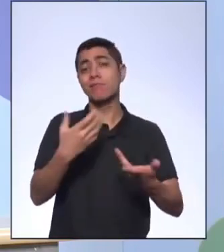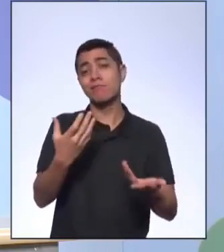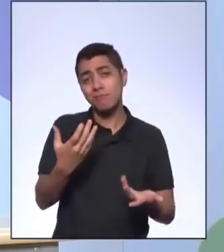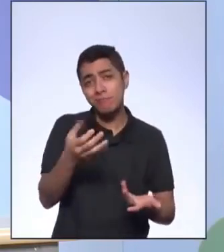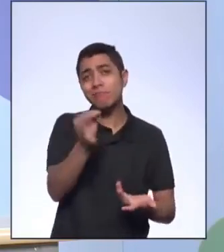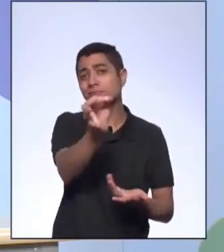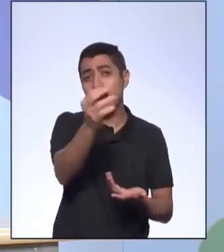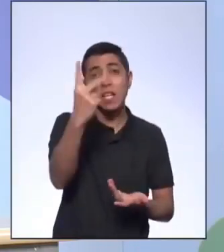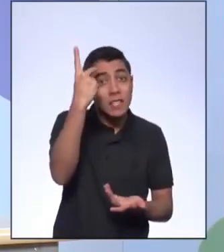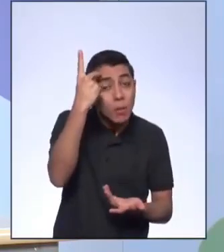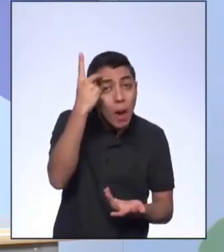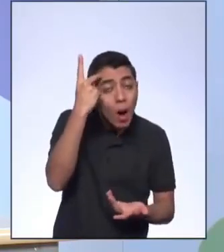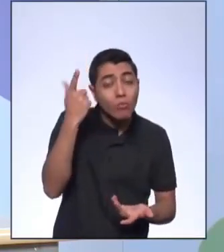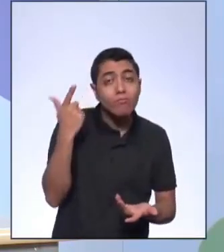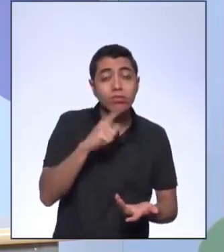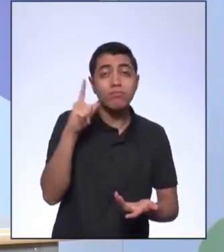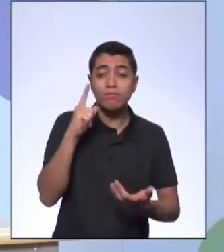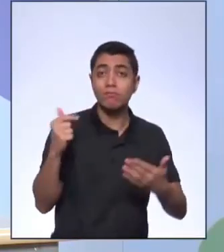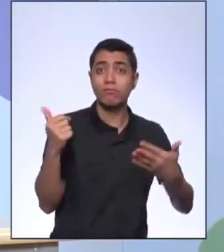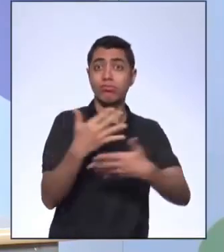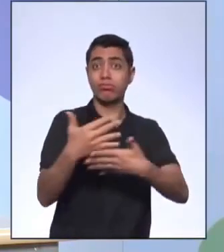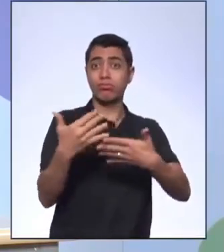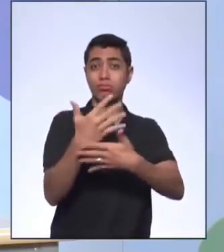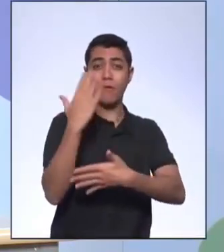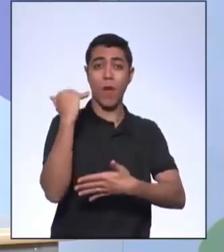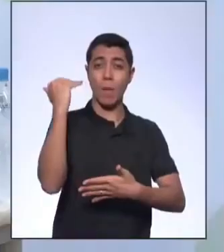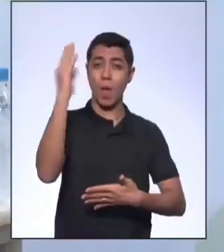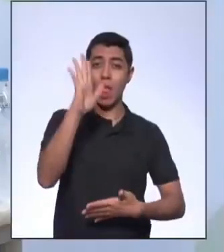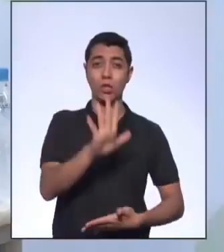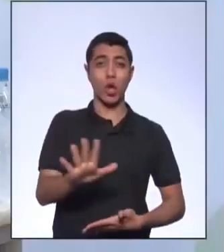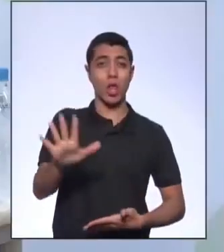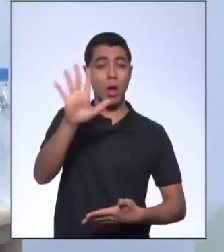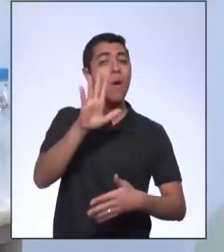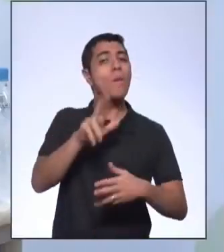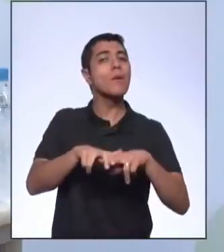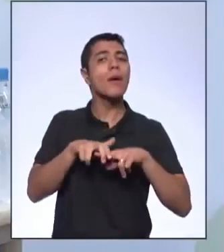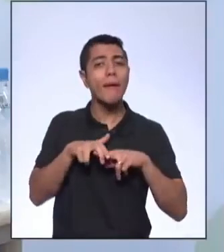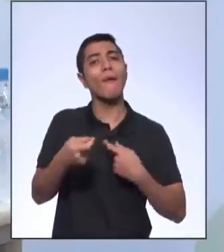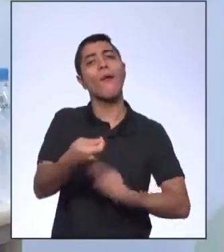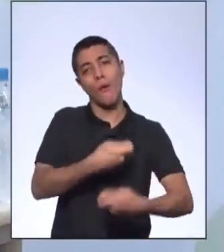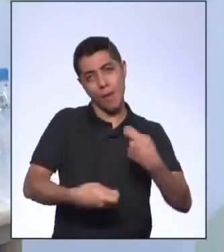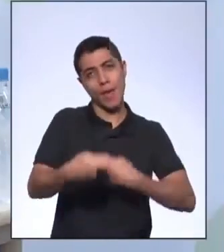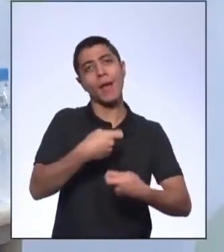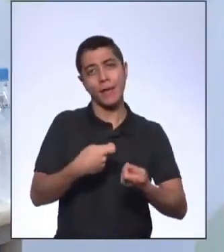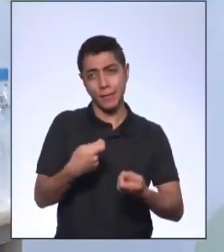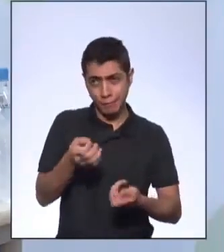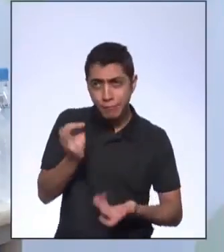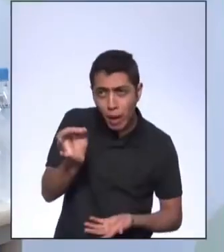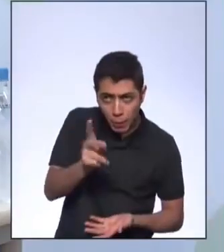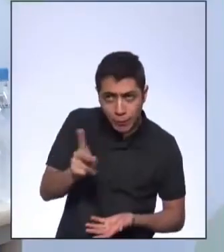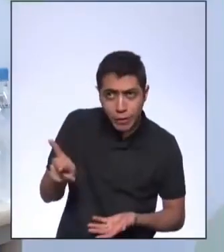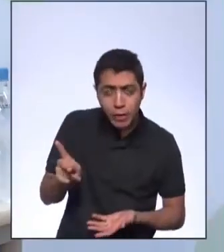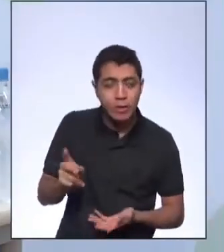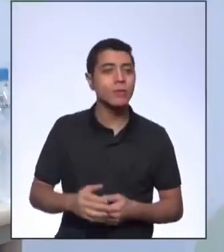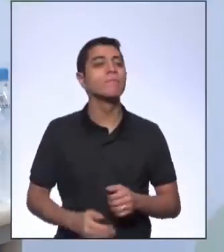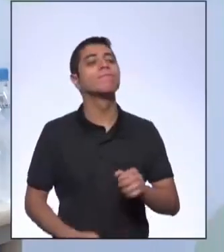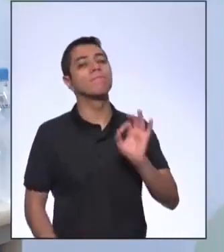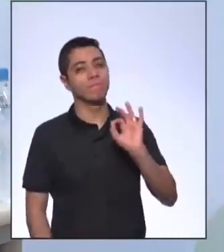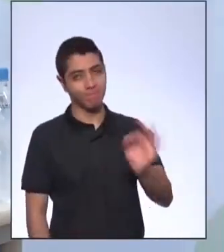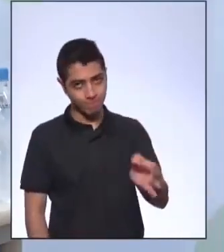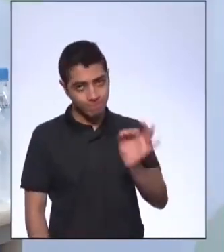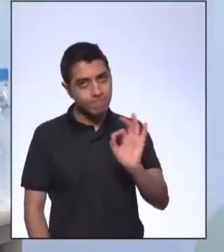como sendo uma metrópole nacional passa pela economia professora e uns critérios até